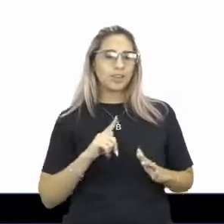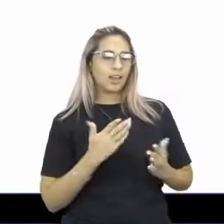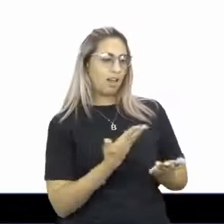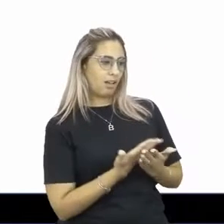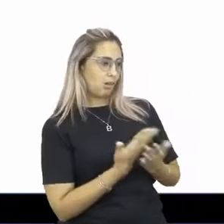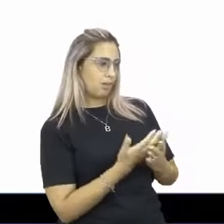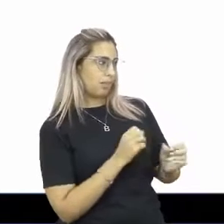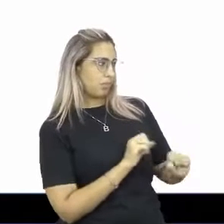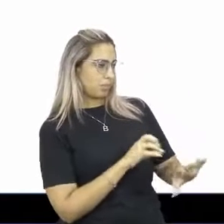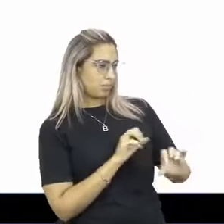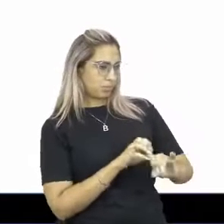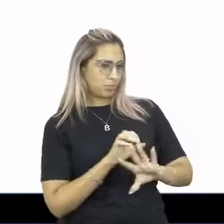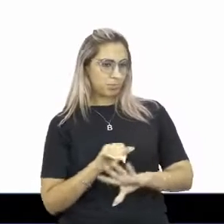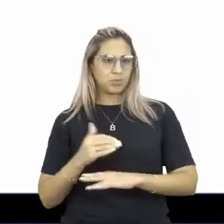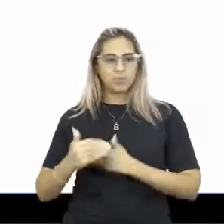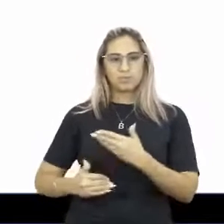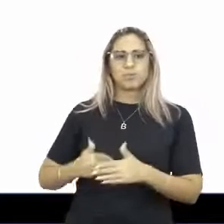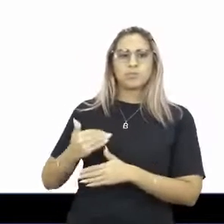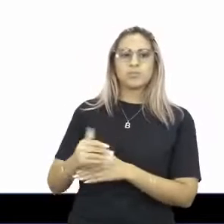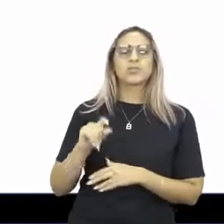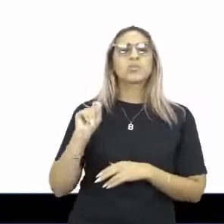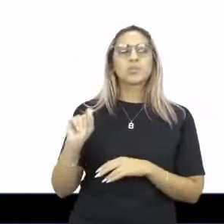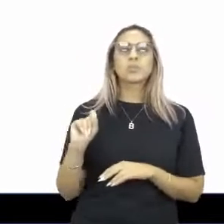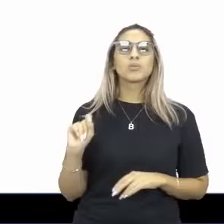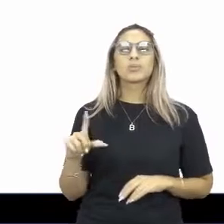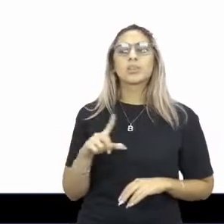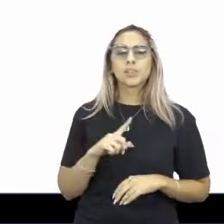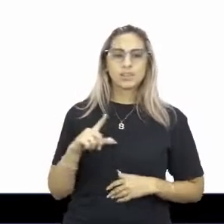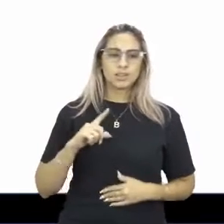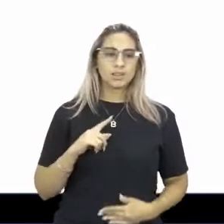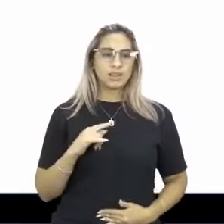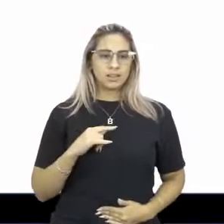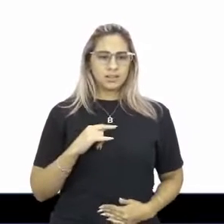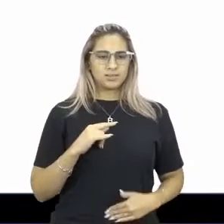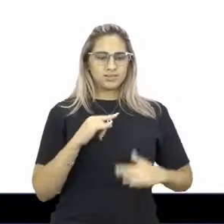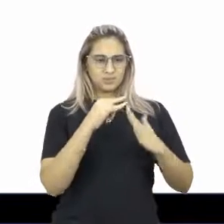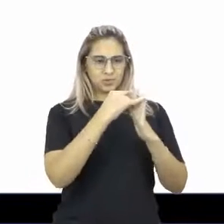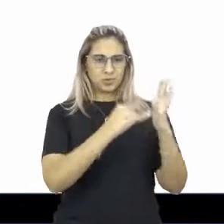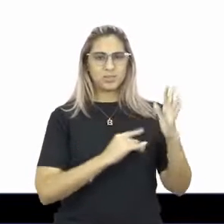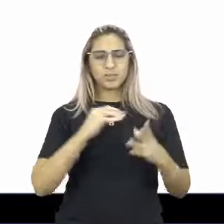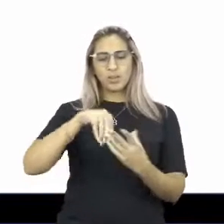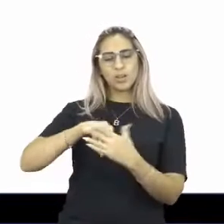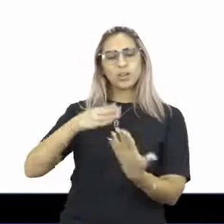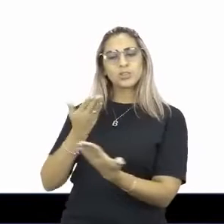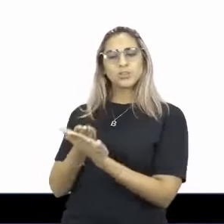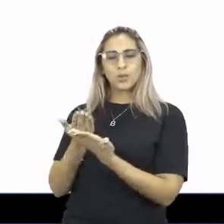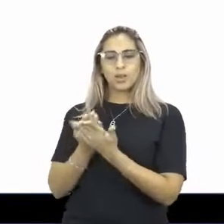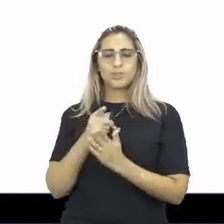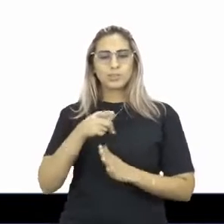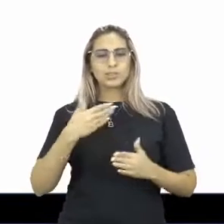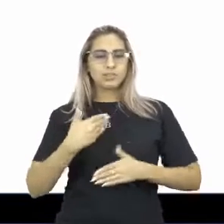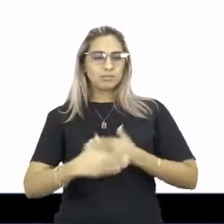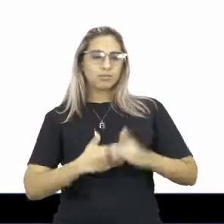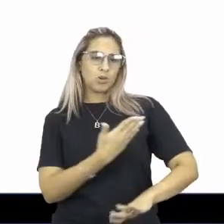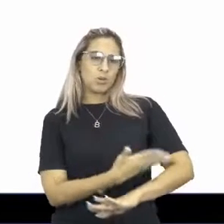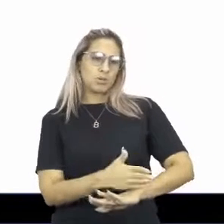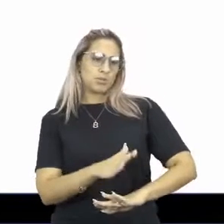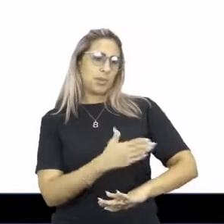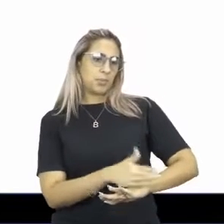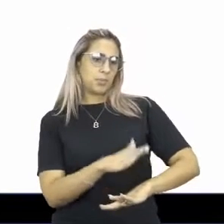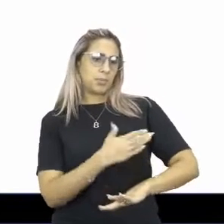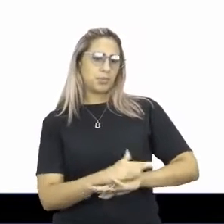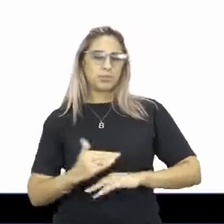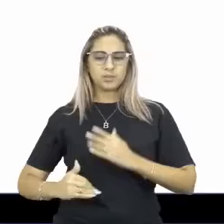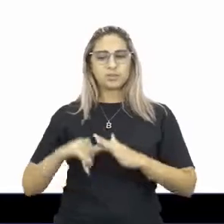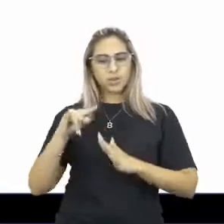atribuída, você vai ser indicado que você leve essa documentação na unidade escolar na qual você vai atuar. Então, você precisa já deixar